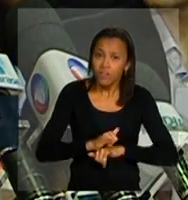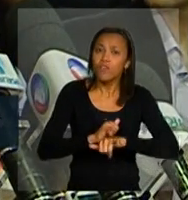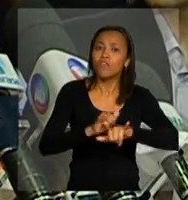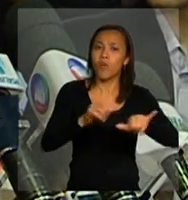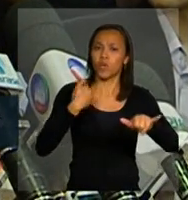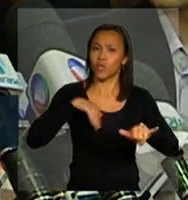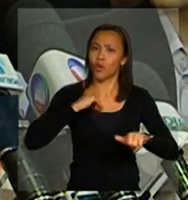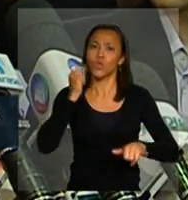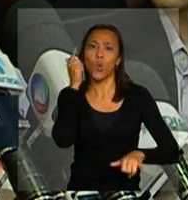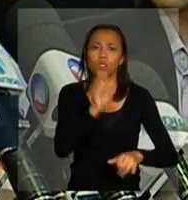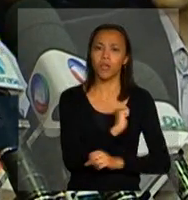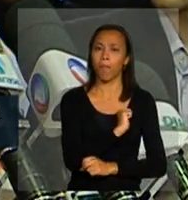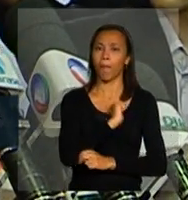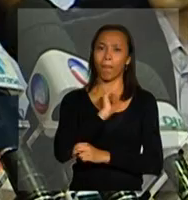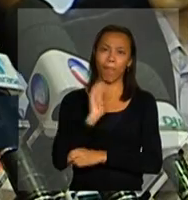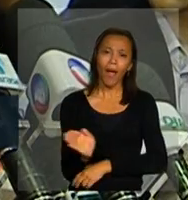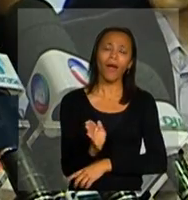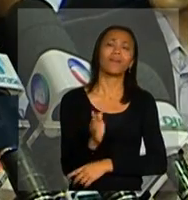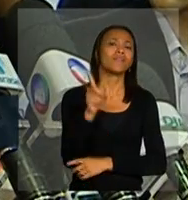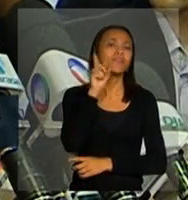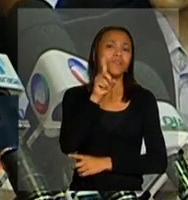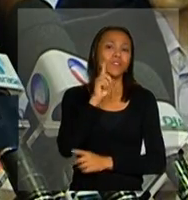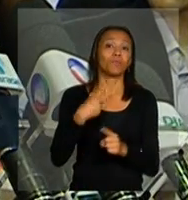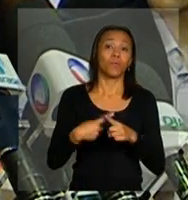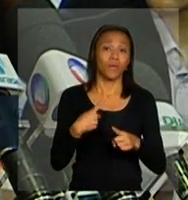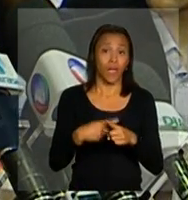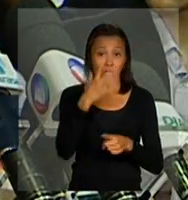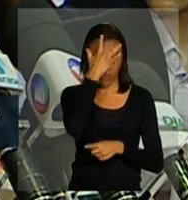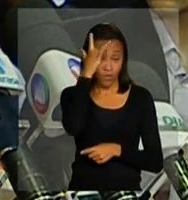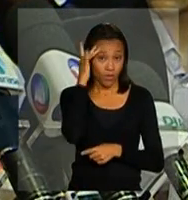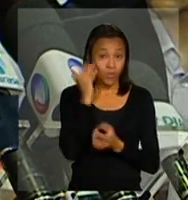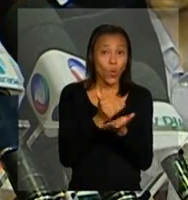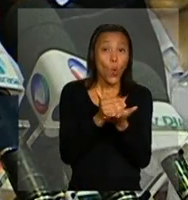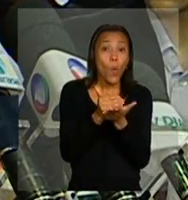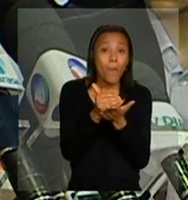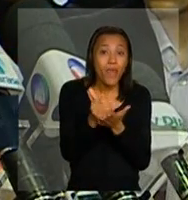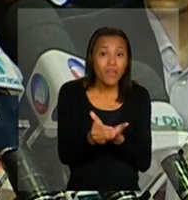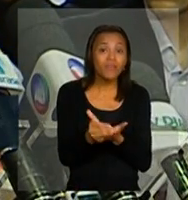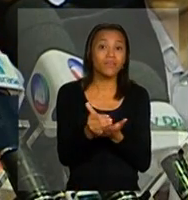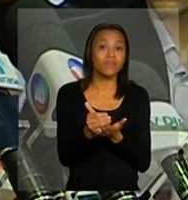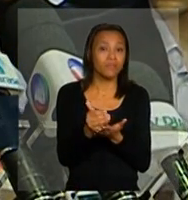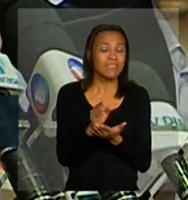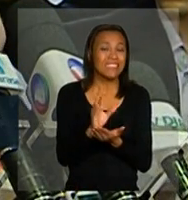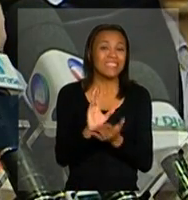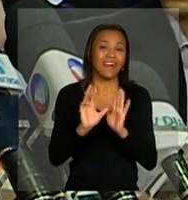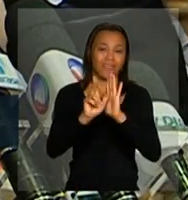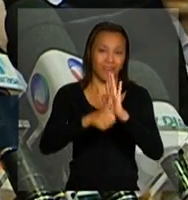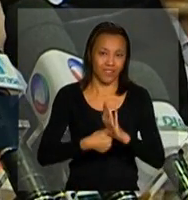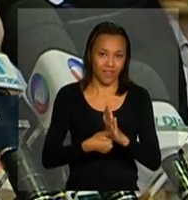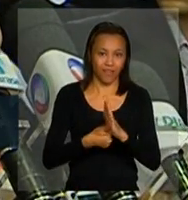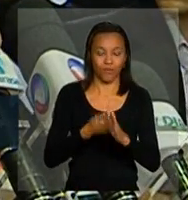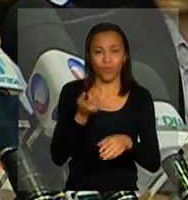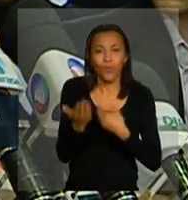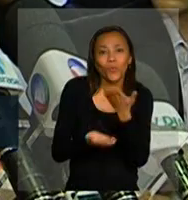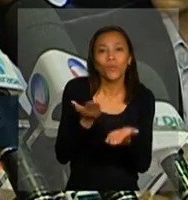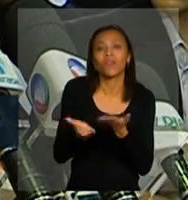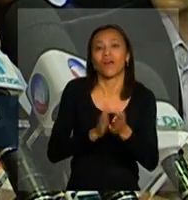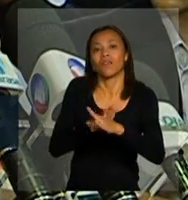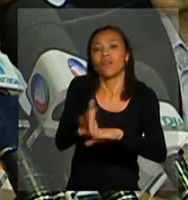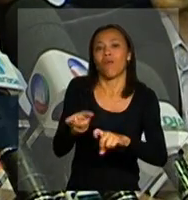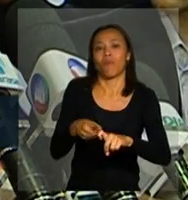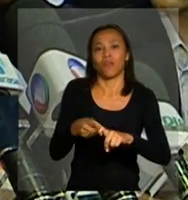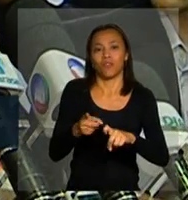Estados Unidos em relação à proporção de pessoas que começam o tratamento muito tardiamente, o que mostra que nós estamos avançando